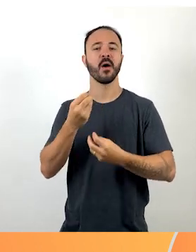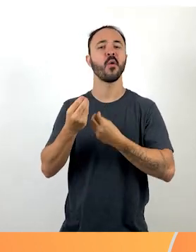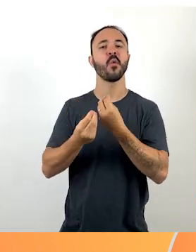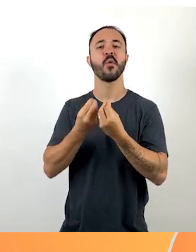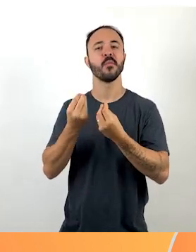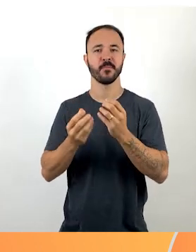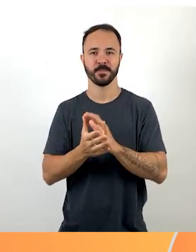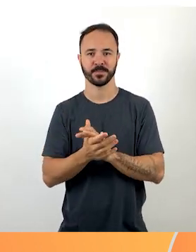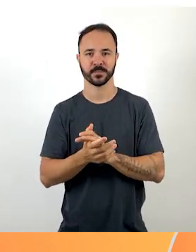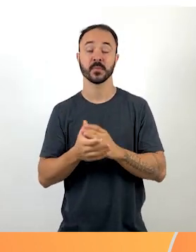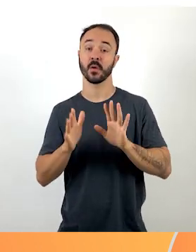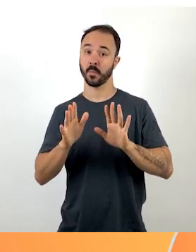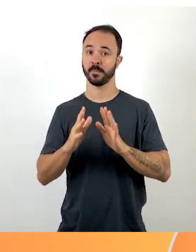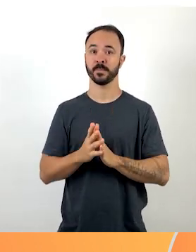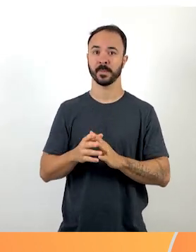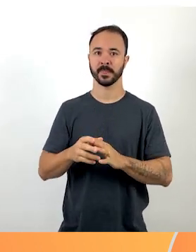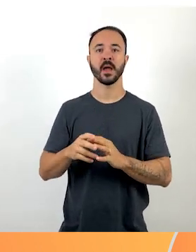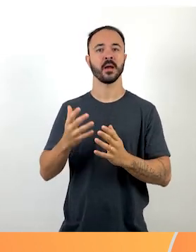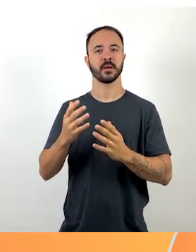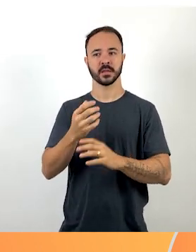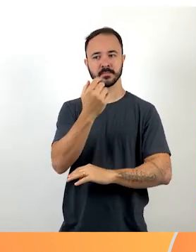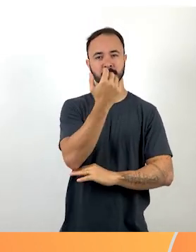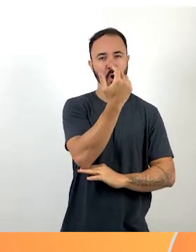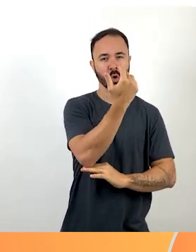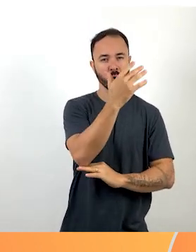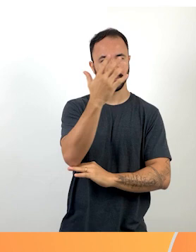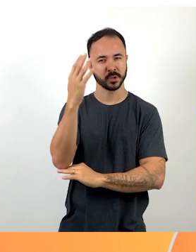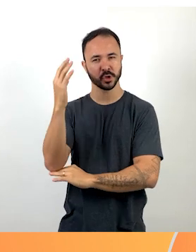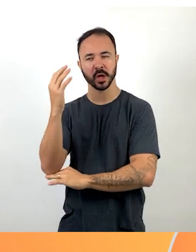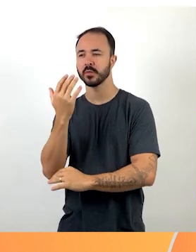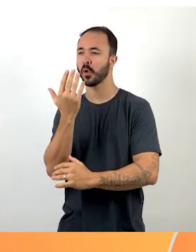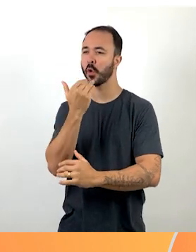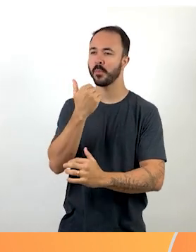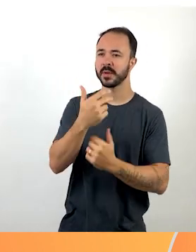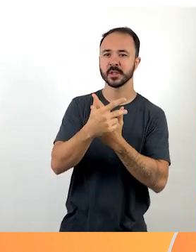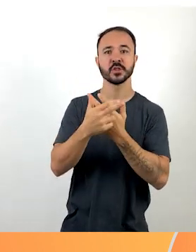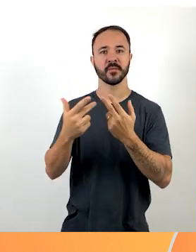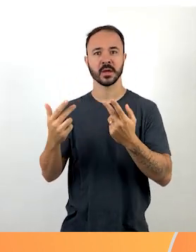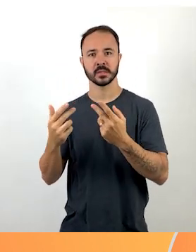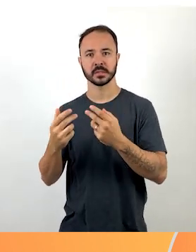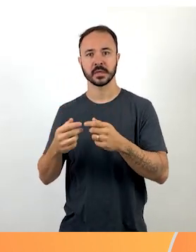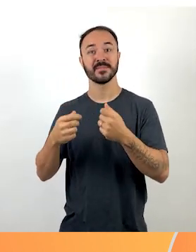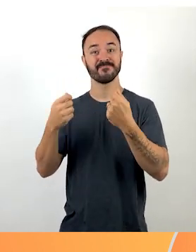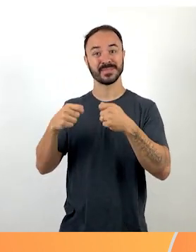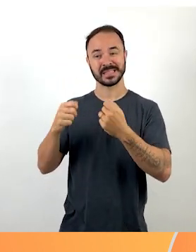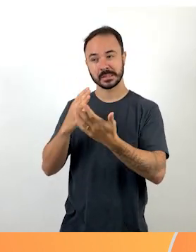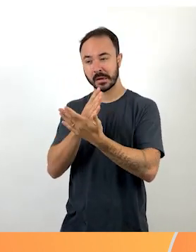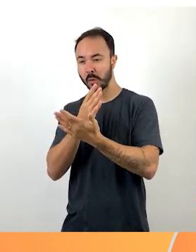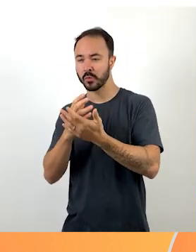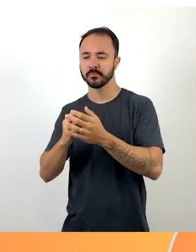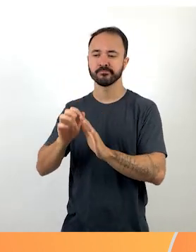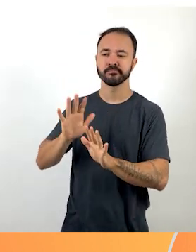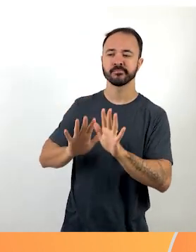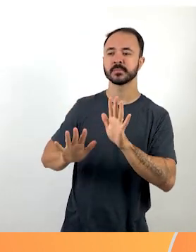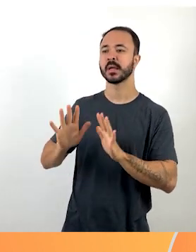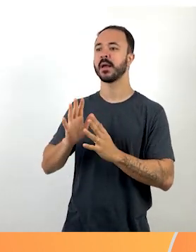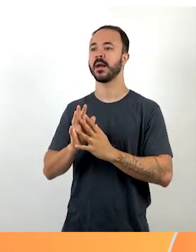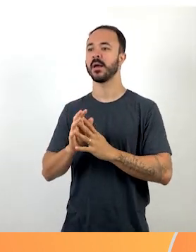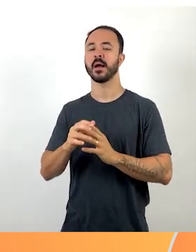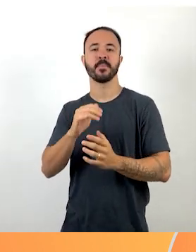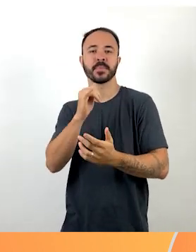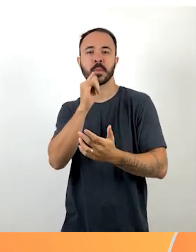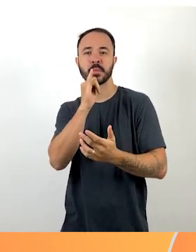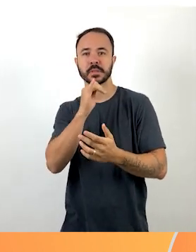por processos específicos de plantio, com adubação orgânica. Essa adubação orgânica pode ser feita a partir de esterco de palmeira, de